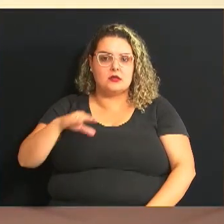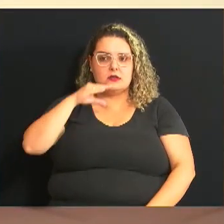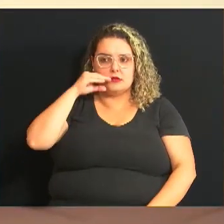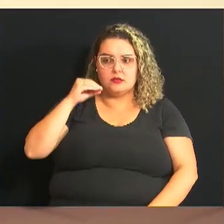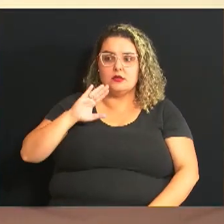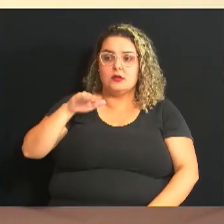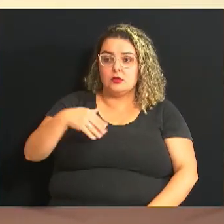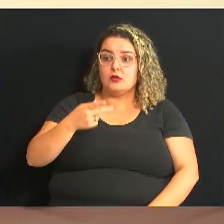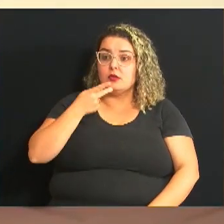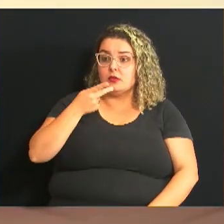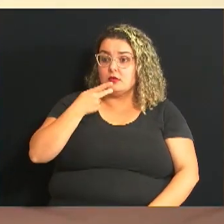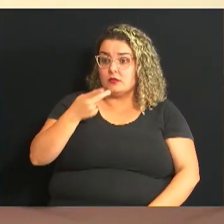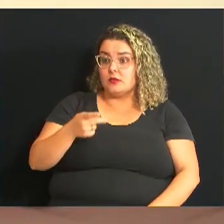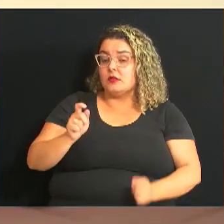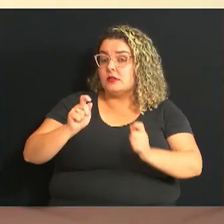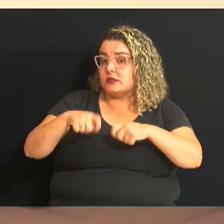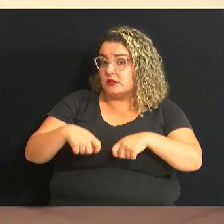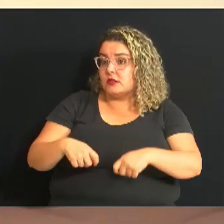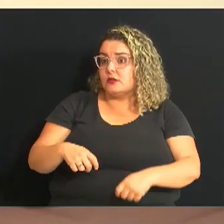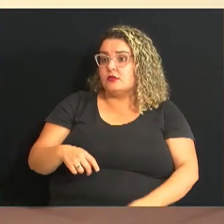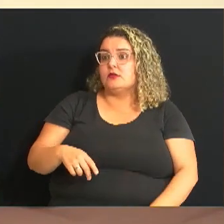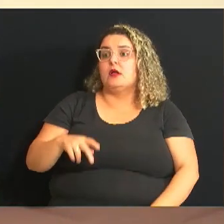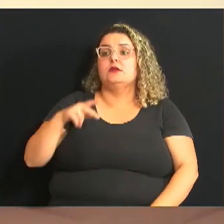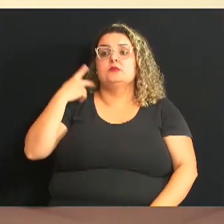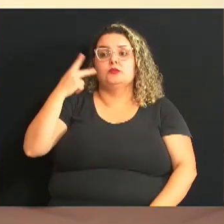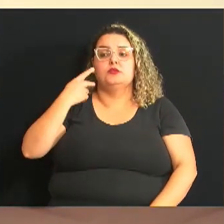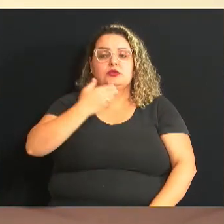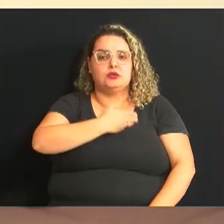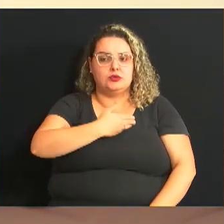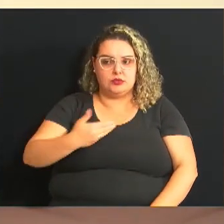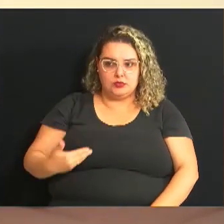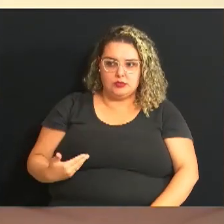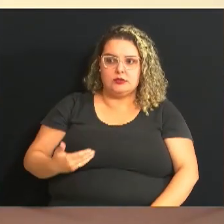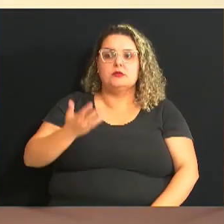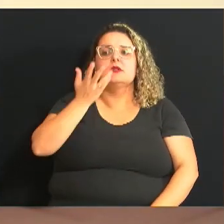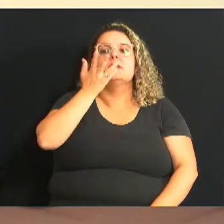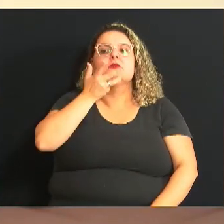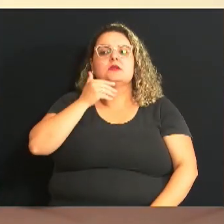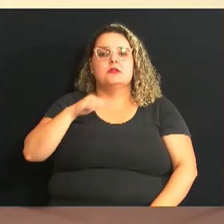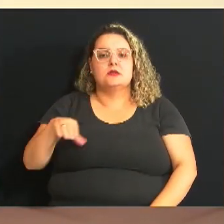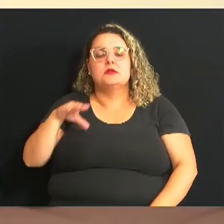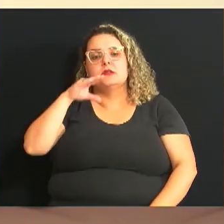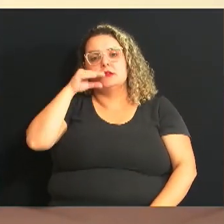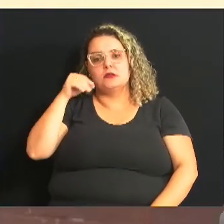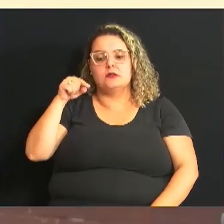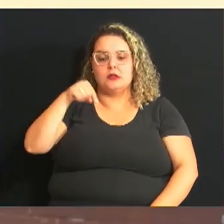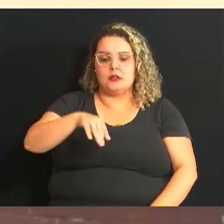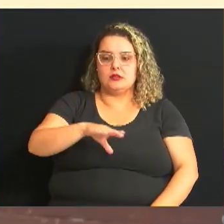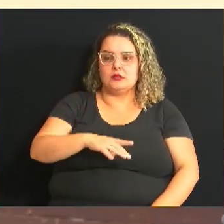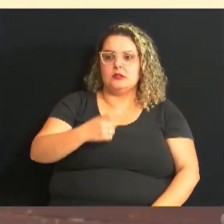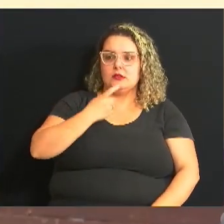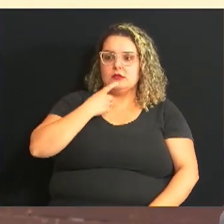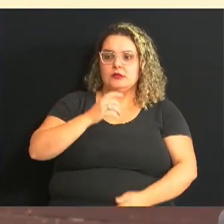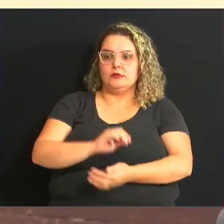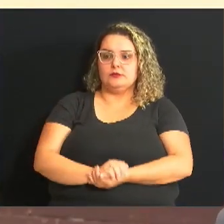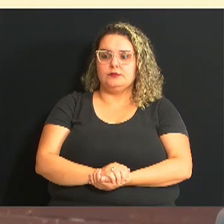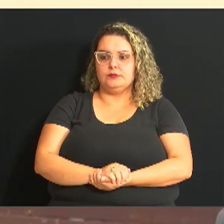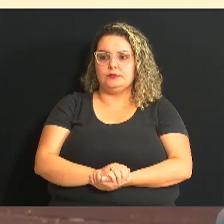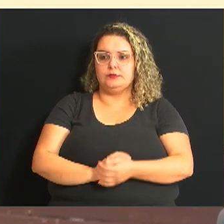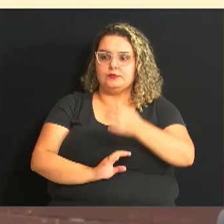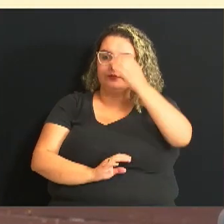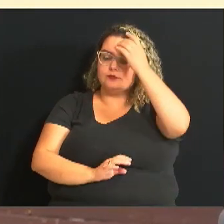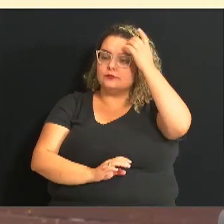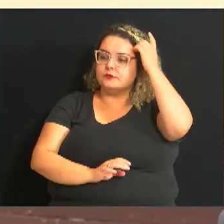na execução das políticas públicas para as crianças e adolescentes de Campinas. Bom, o